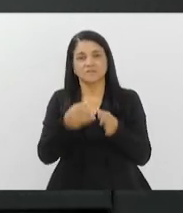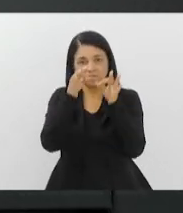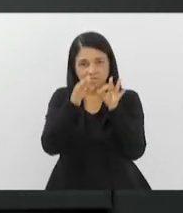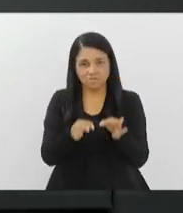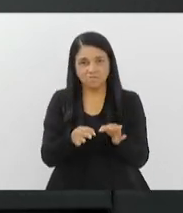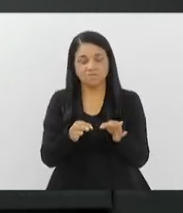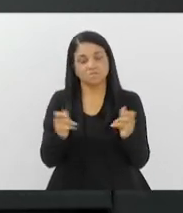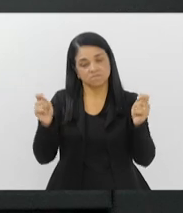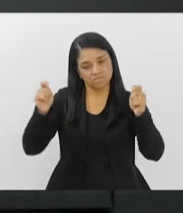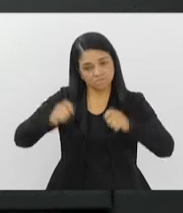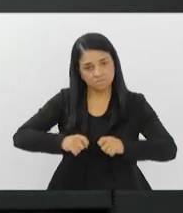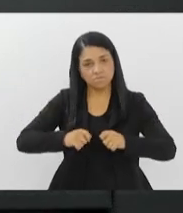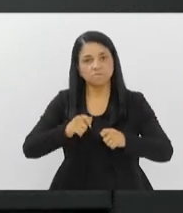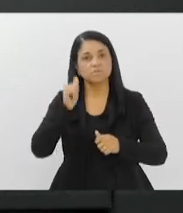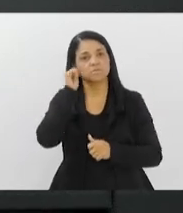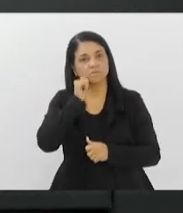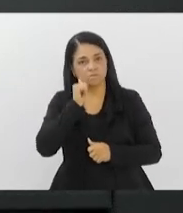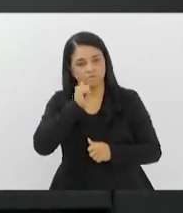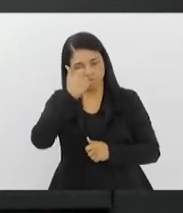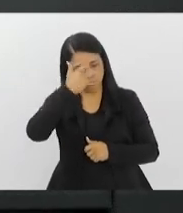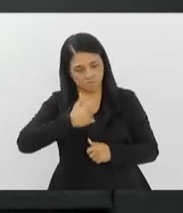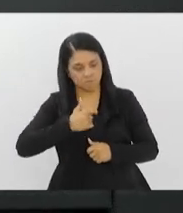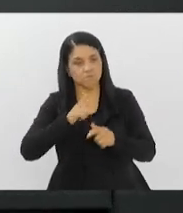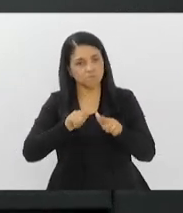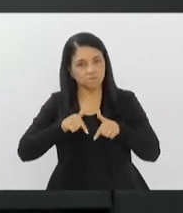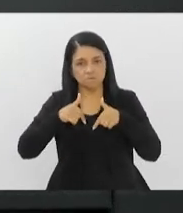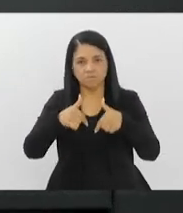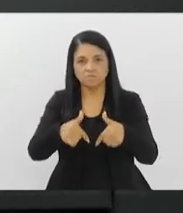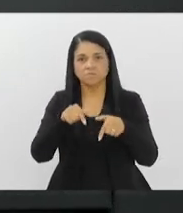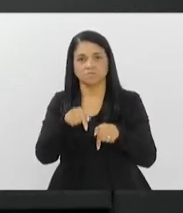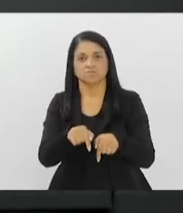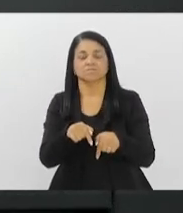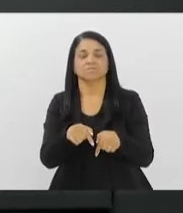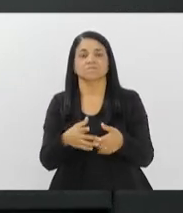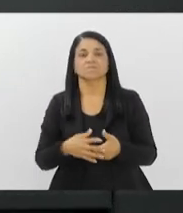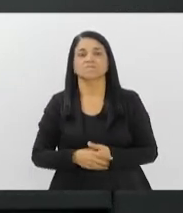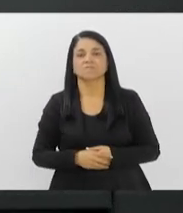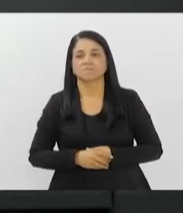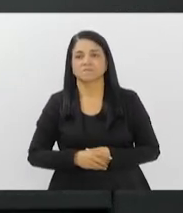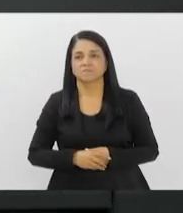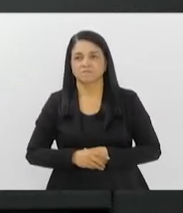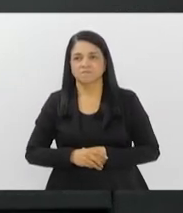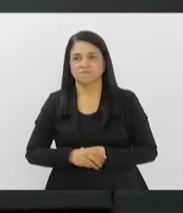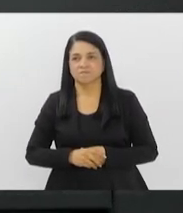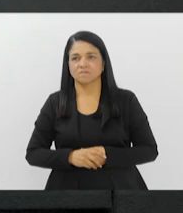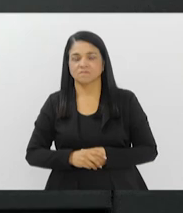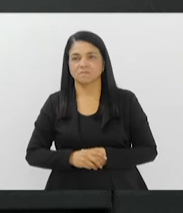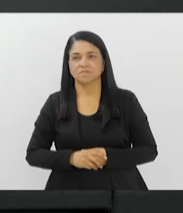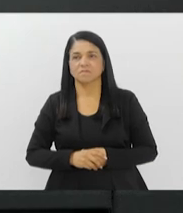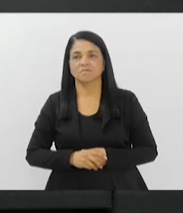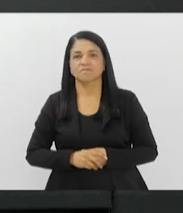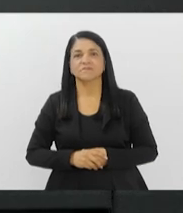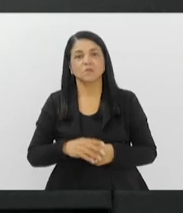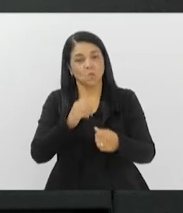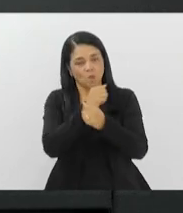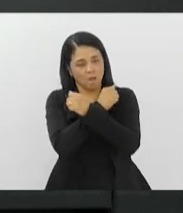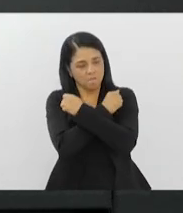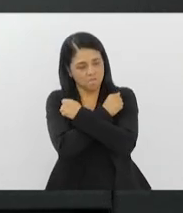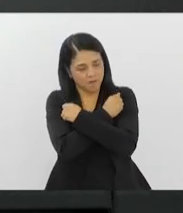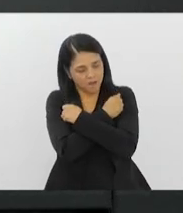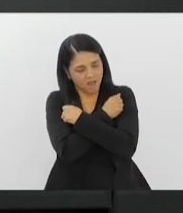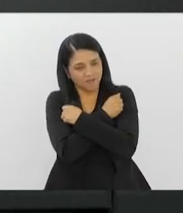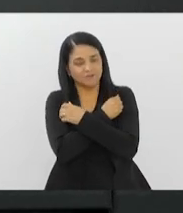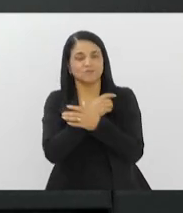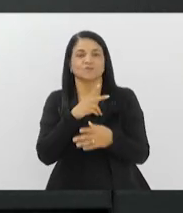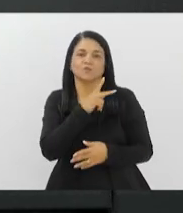da competência que a gente tem para conduzir o que nos é dado. Então, eu trago aqui o abraço fraterno do